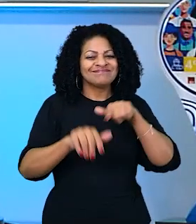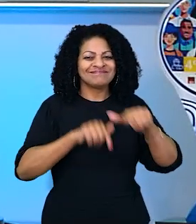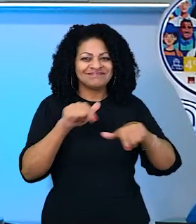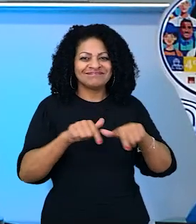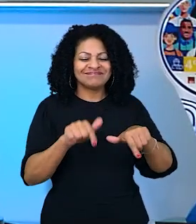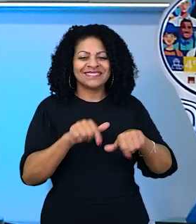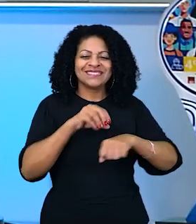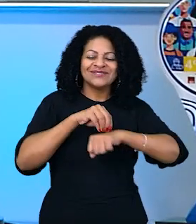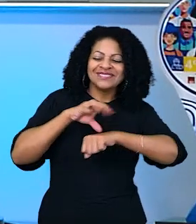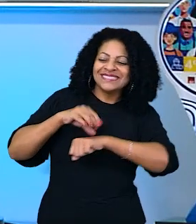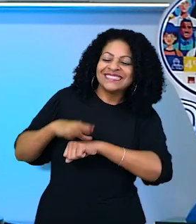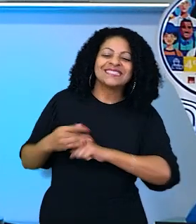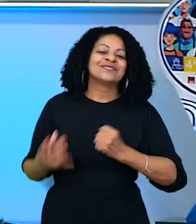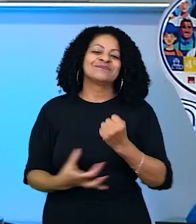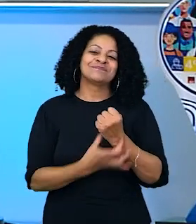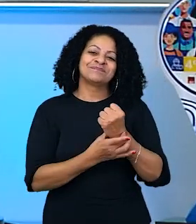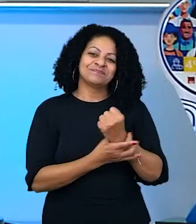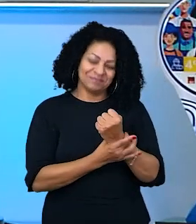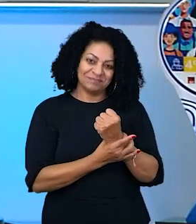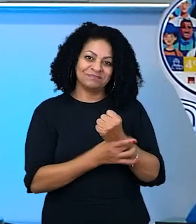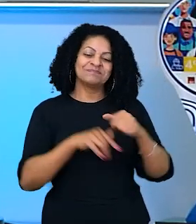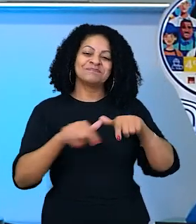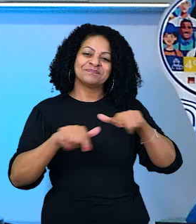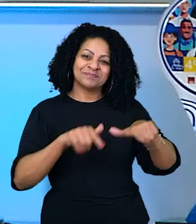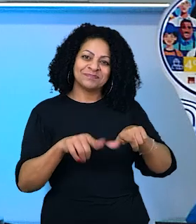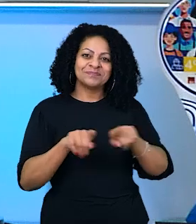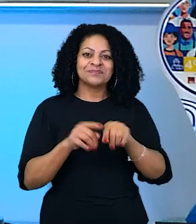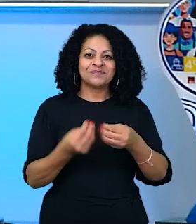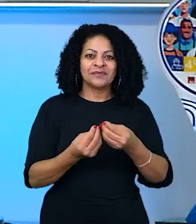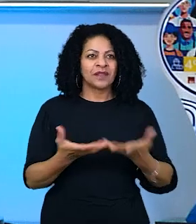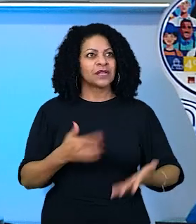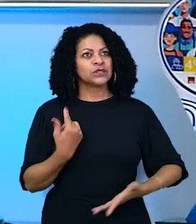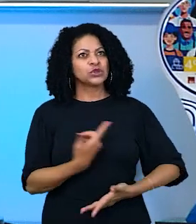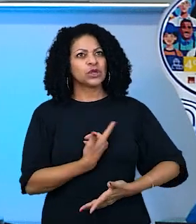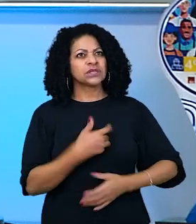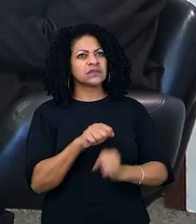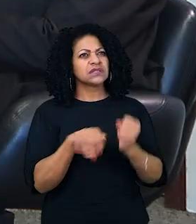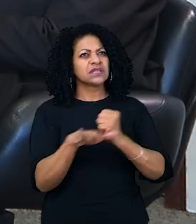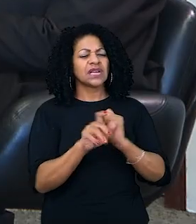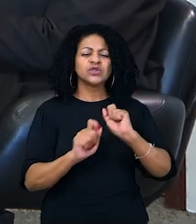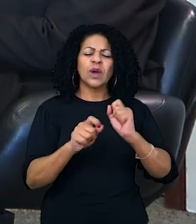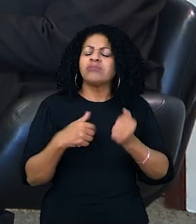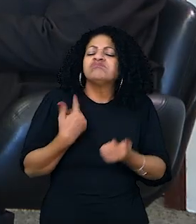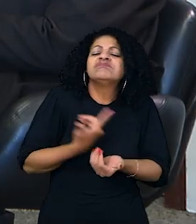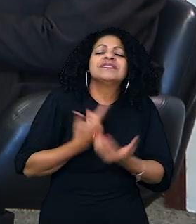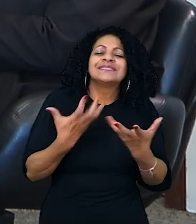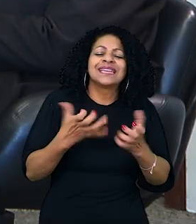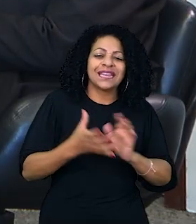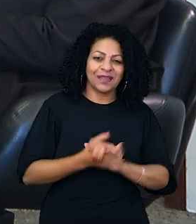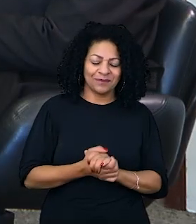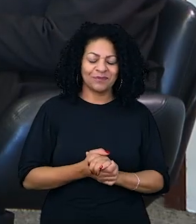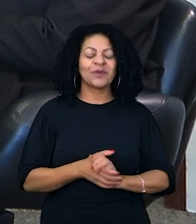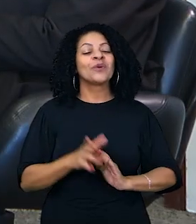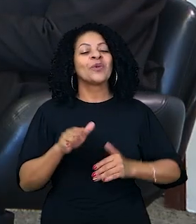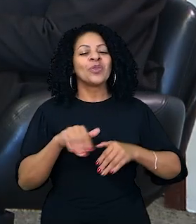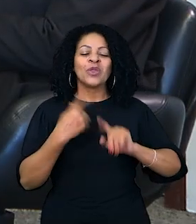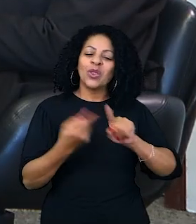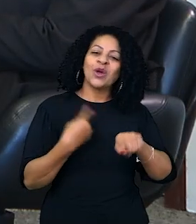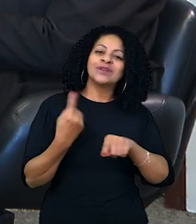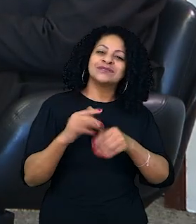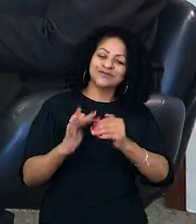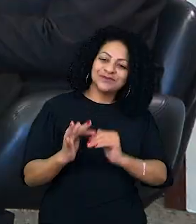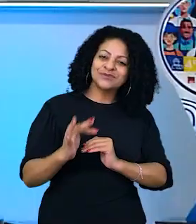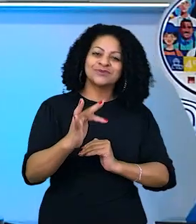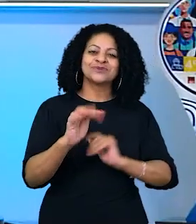trabalho digno, em trabalho seguro, o nosso maior pergunta é que tipo de sociedade a gente quer, né? Então, os nossos próximos passos são promover saúde